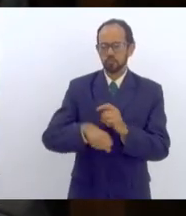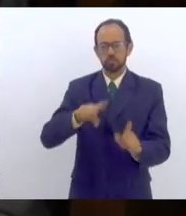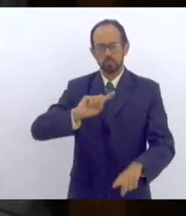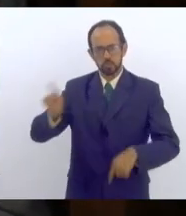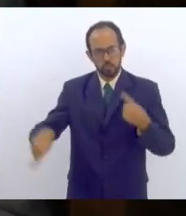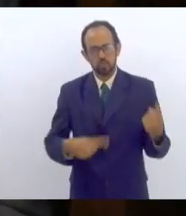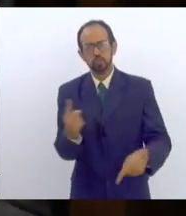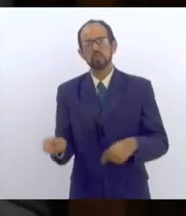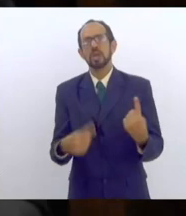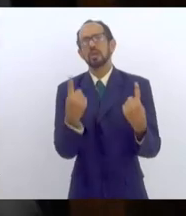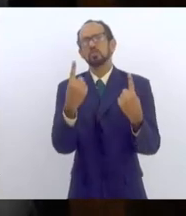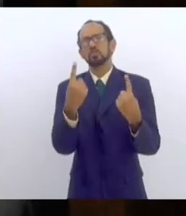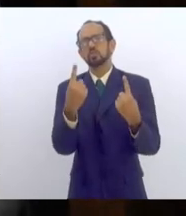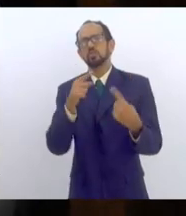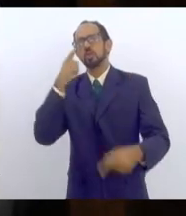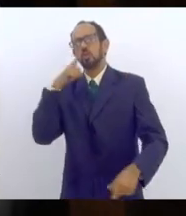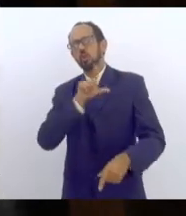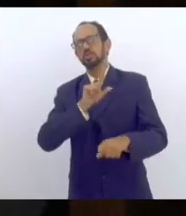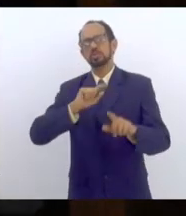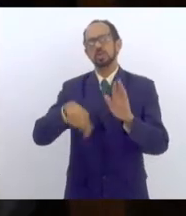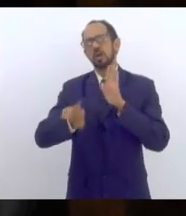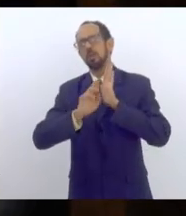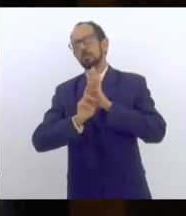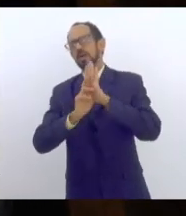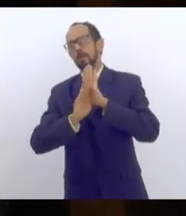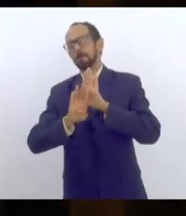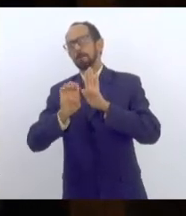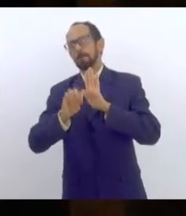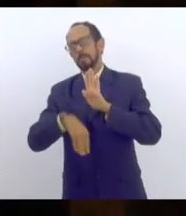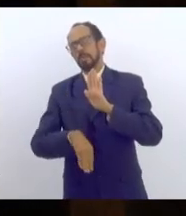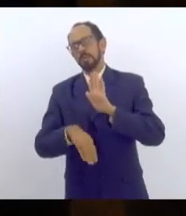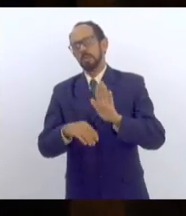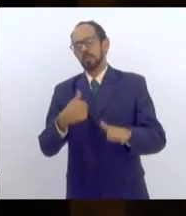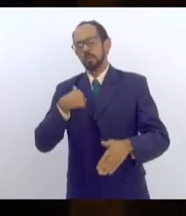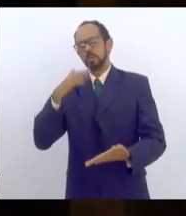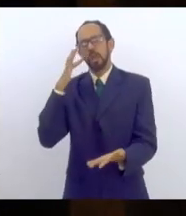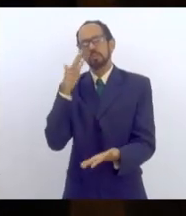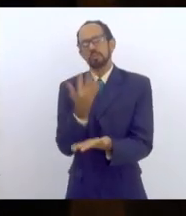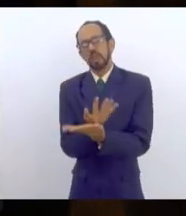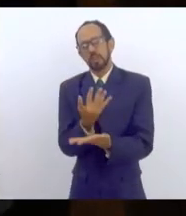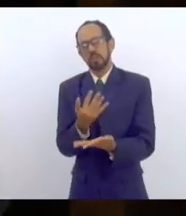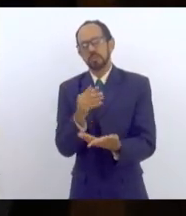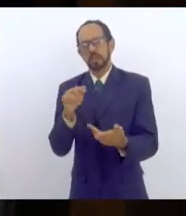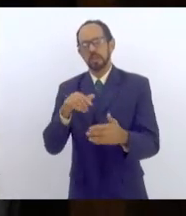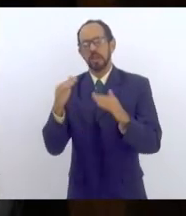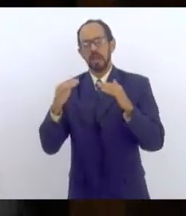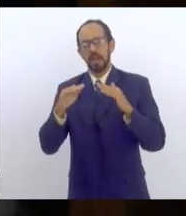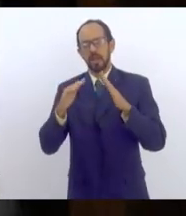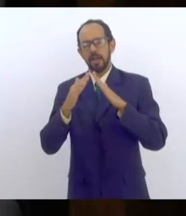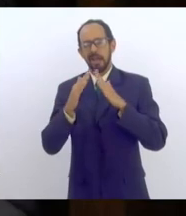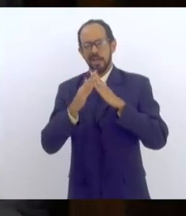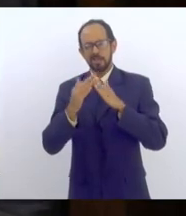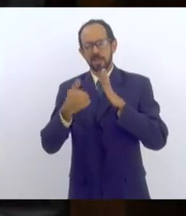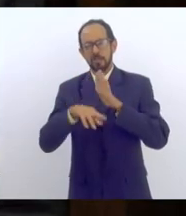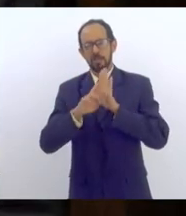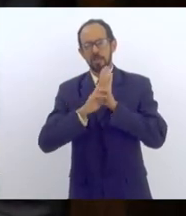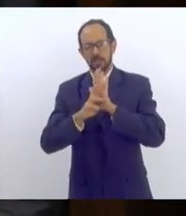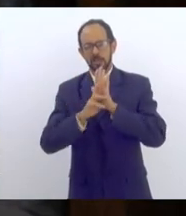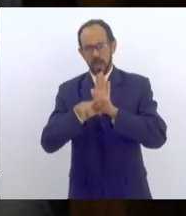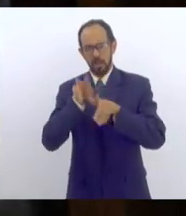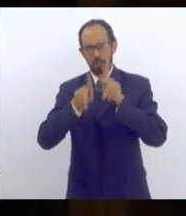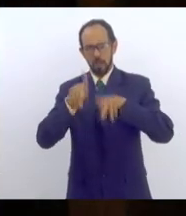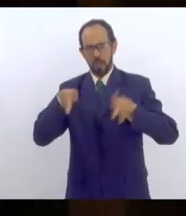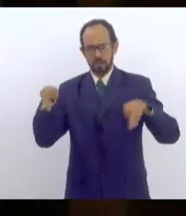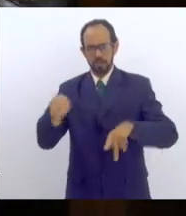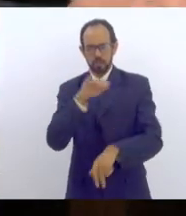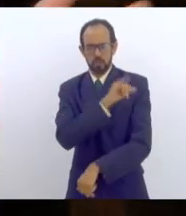que consigam bem representar, e eu tenho certeza que essa casa bem representará os interesses da população